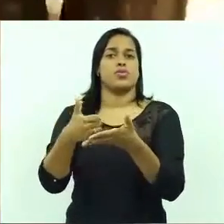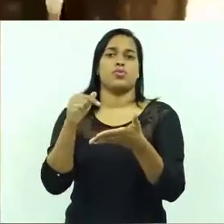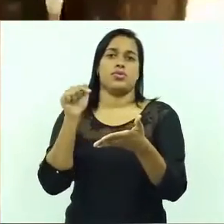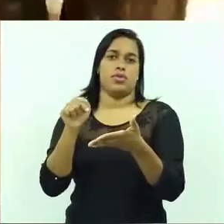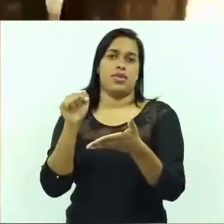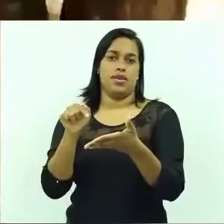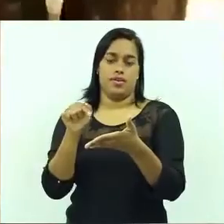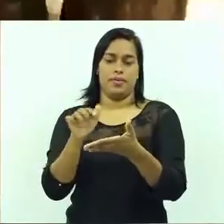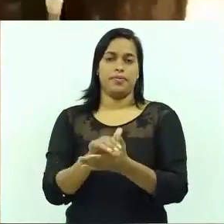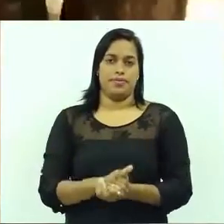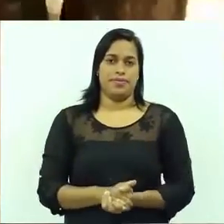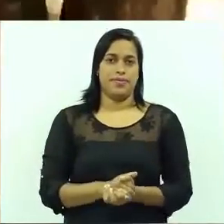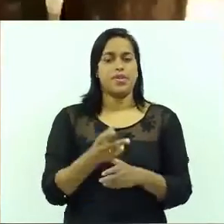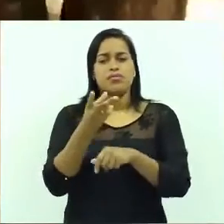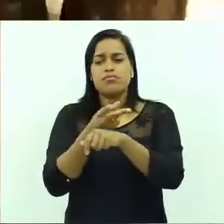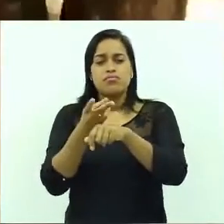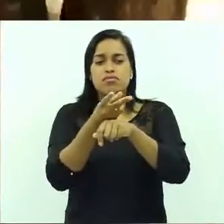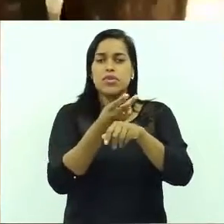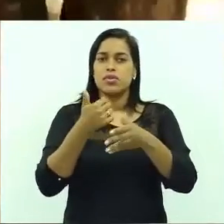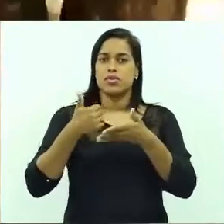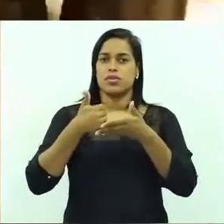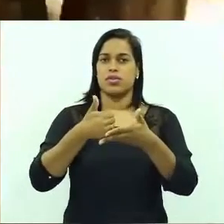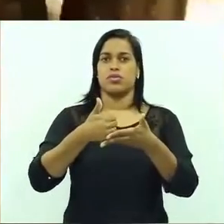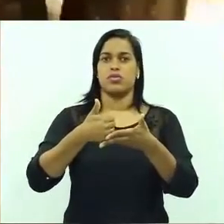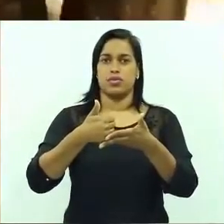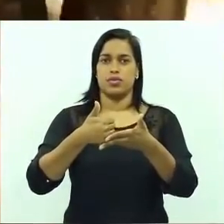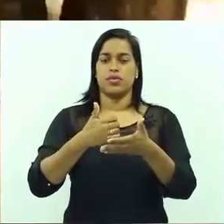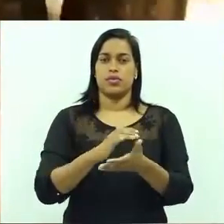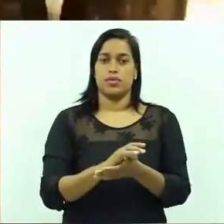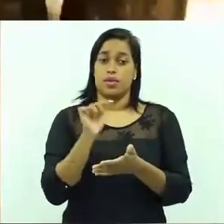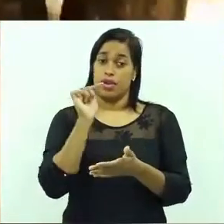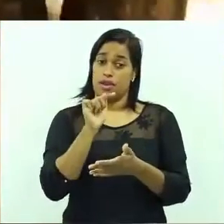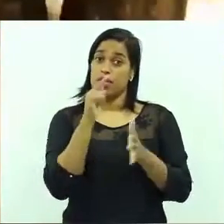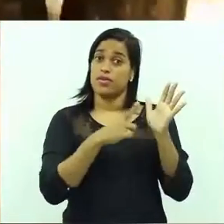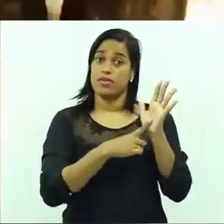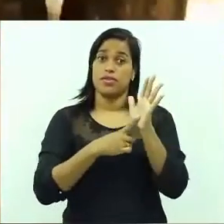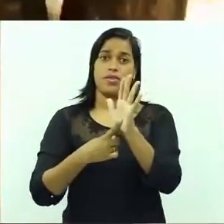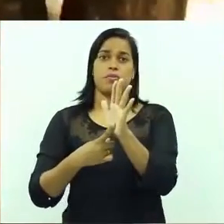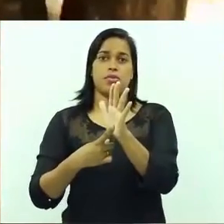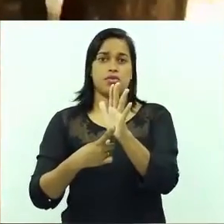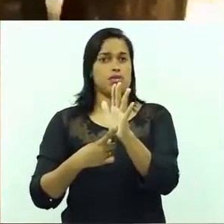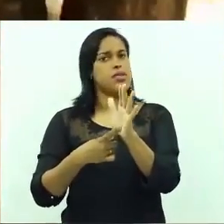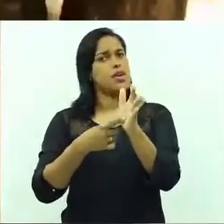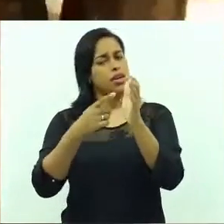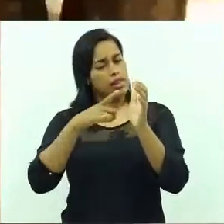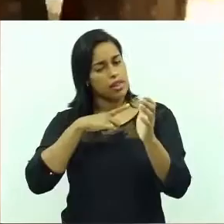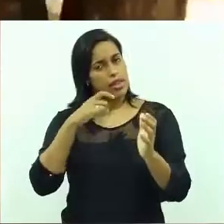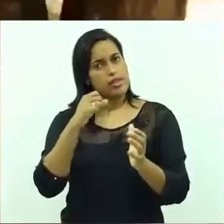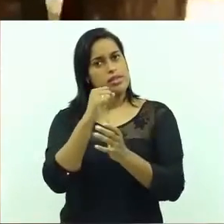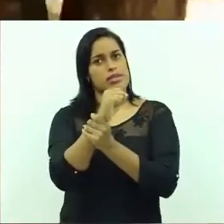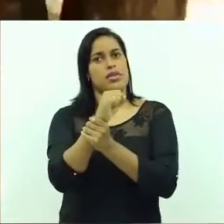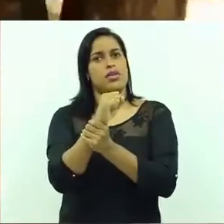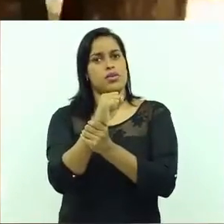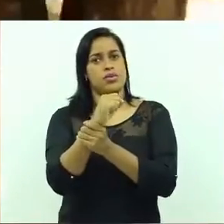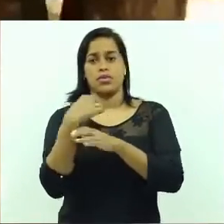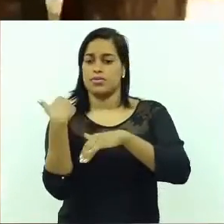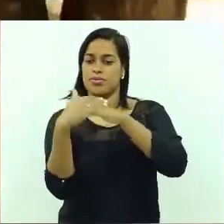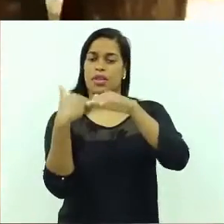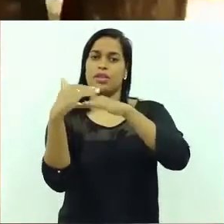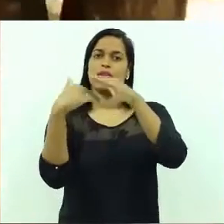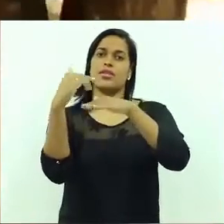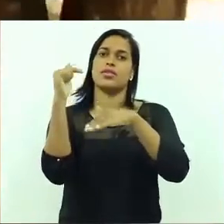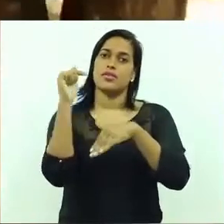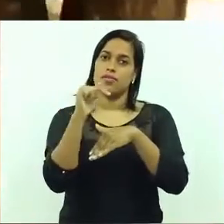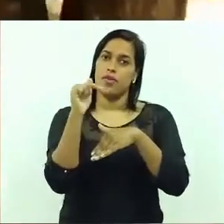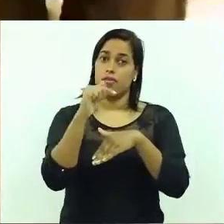tá? Para a instituição que você está buscando apoio, é aqui que você vai mostrar que você tem segurança para